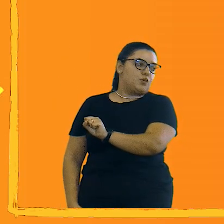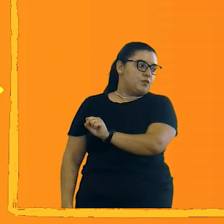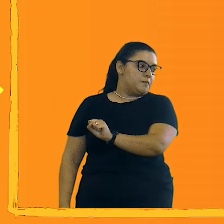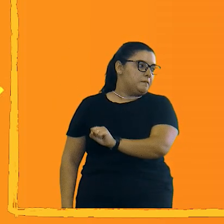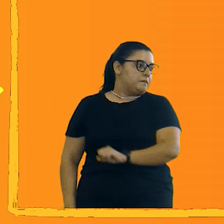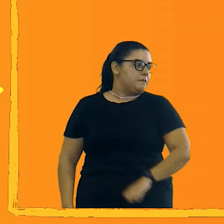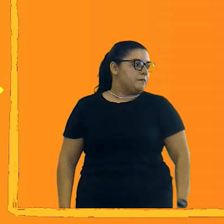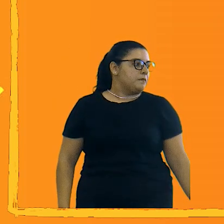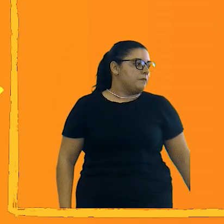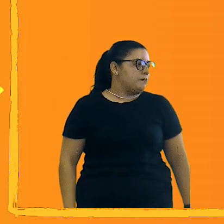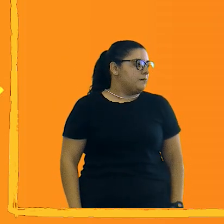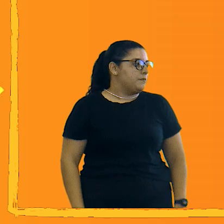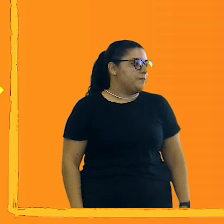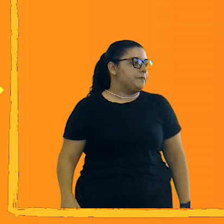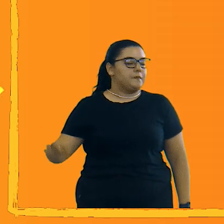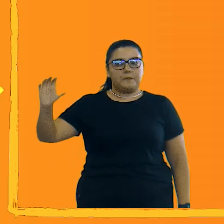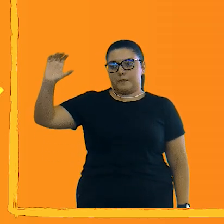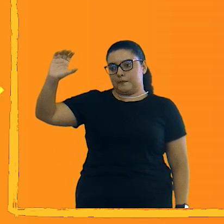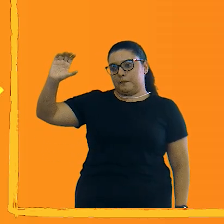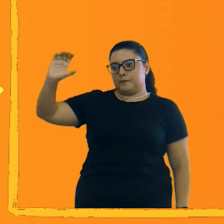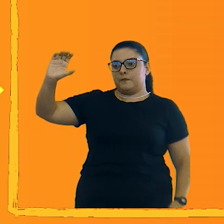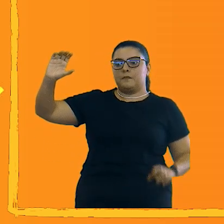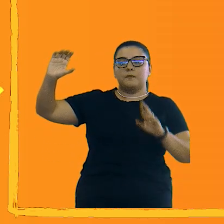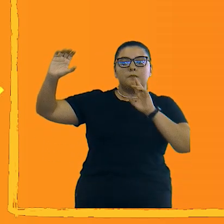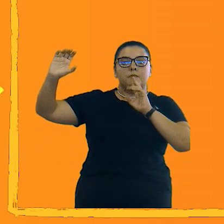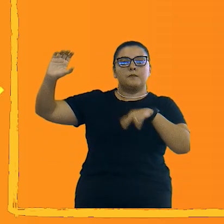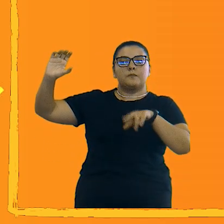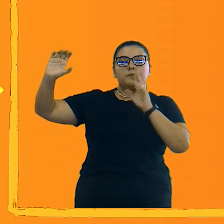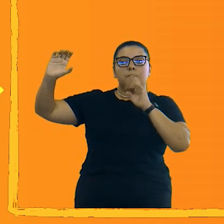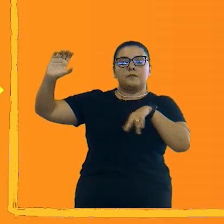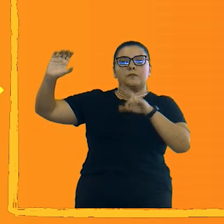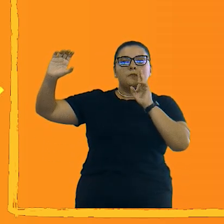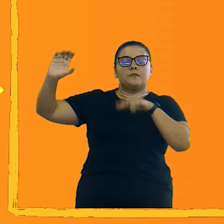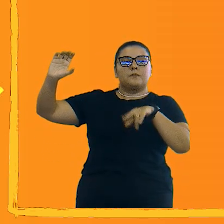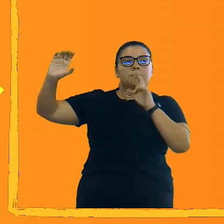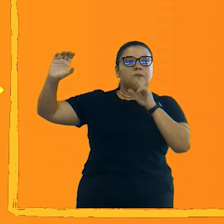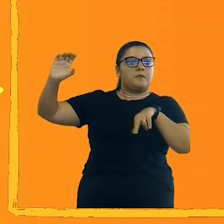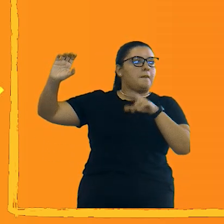vai letra C de calouro